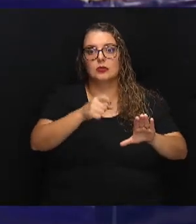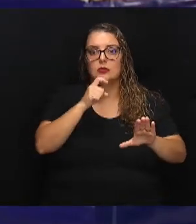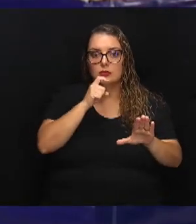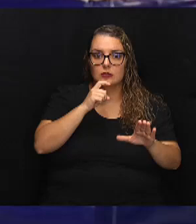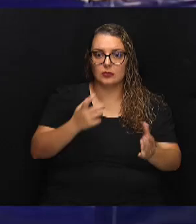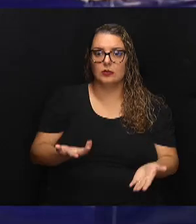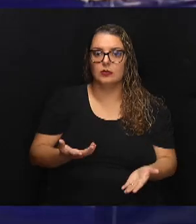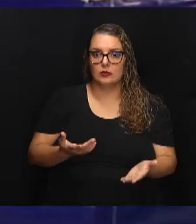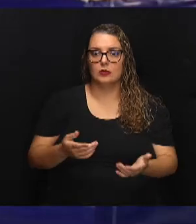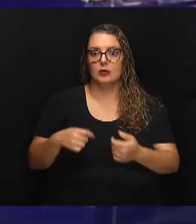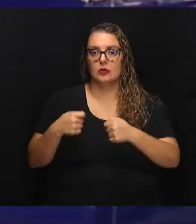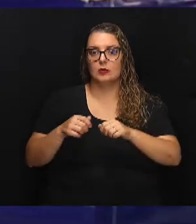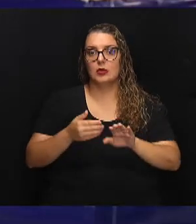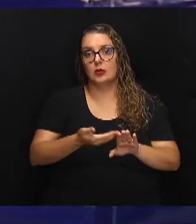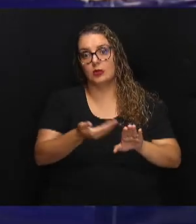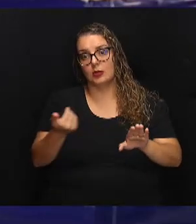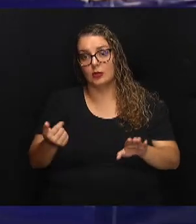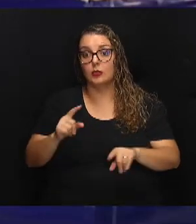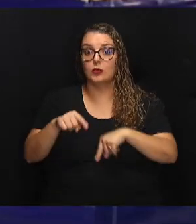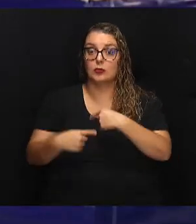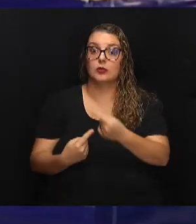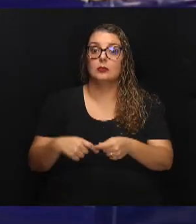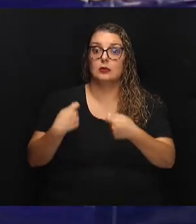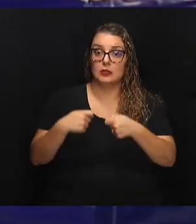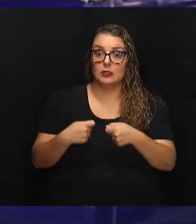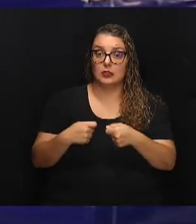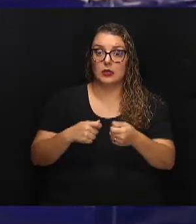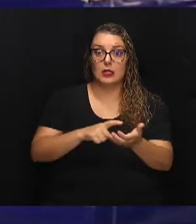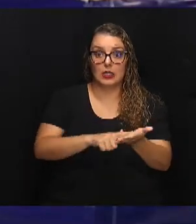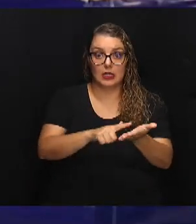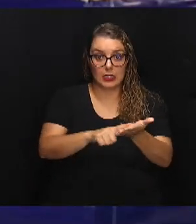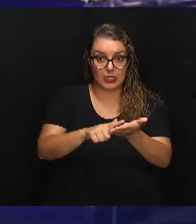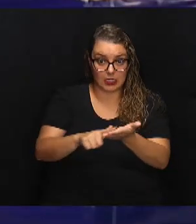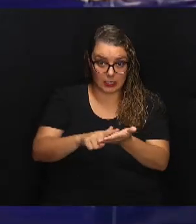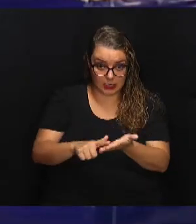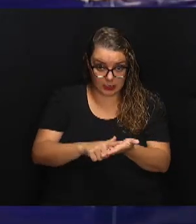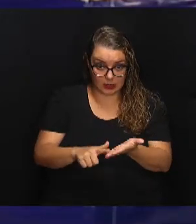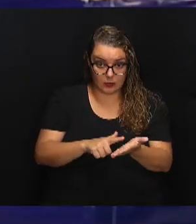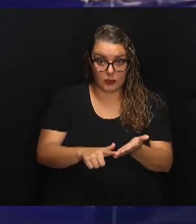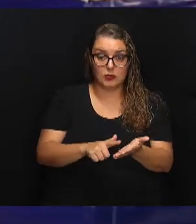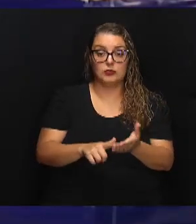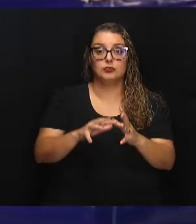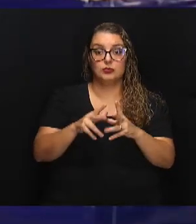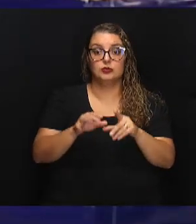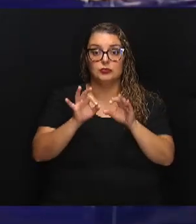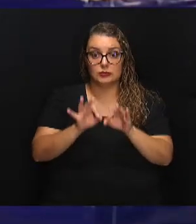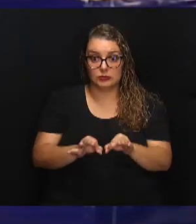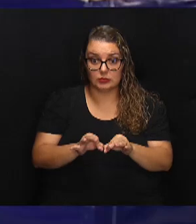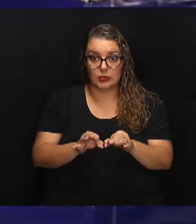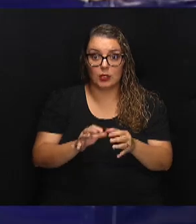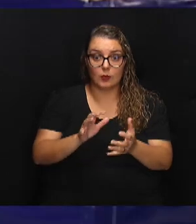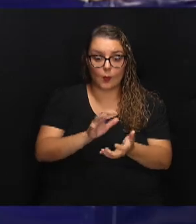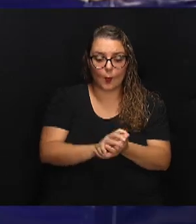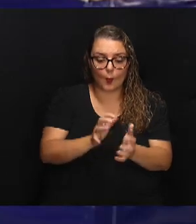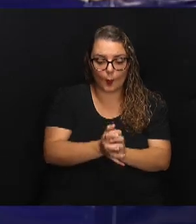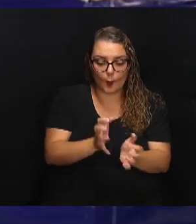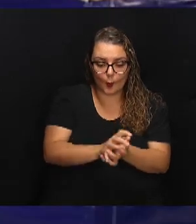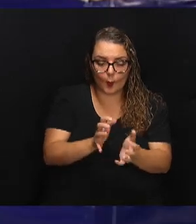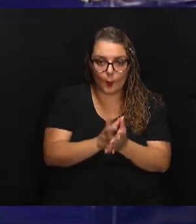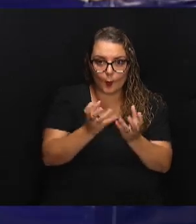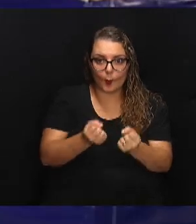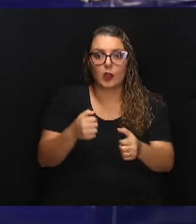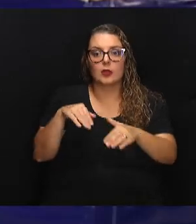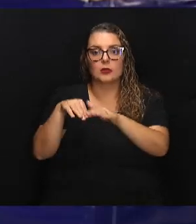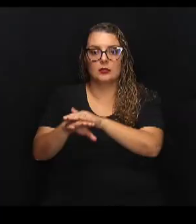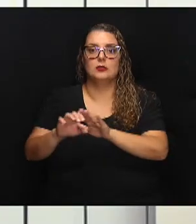devem ficar fora da geladeira. Os demais devem ser higienizados, limpos, bem secos e